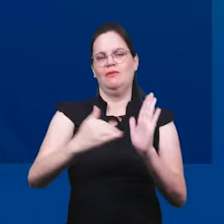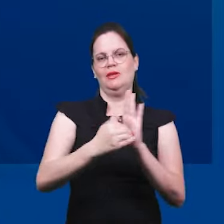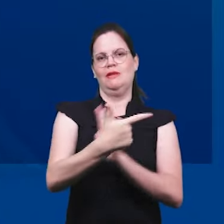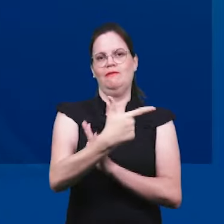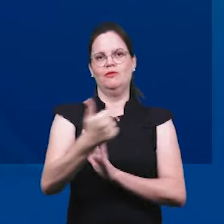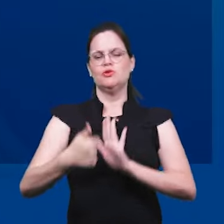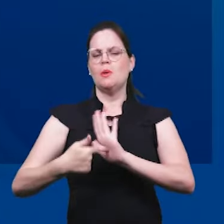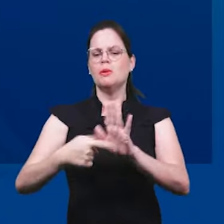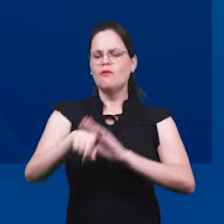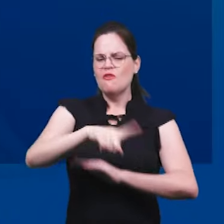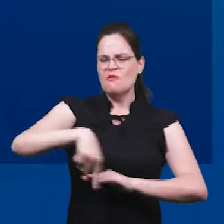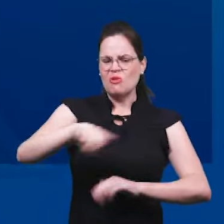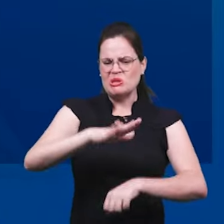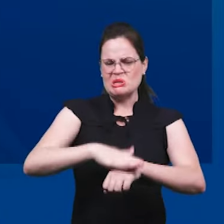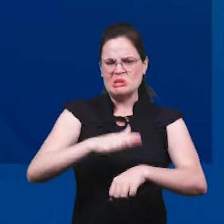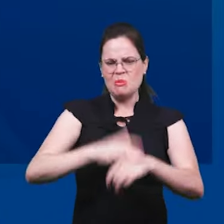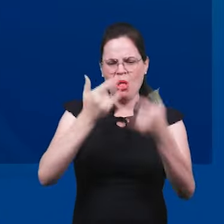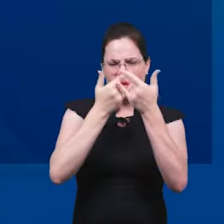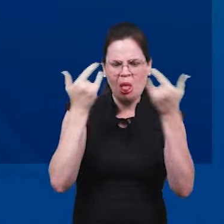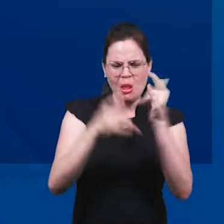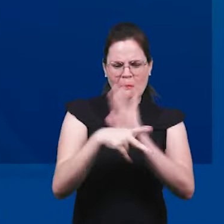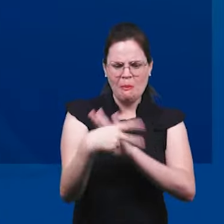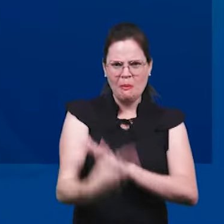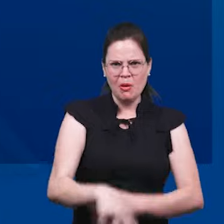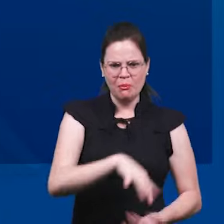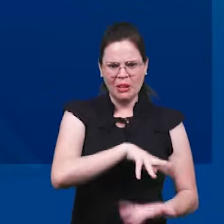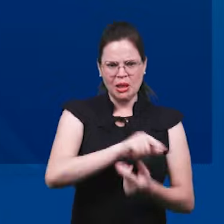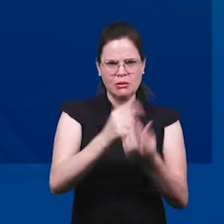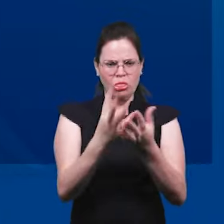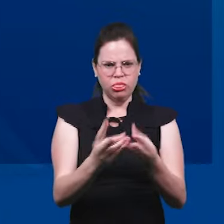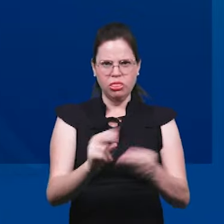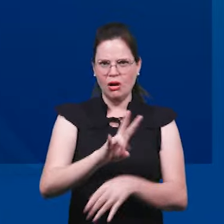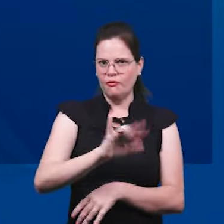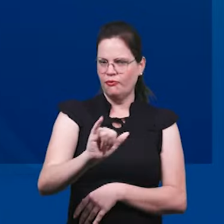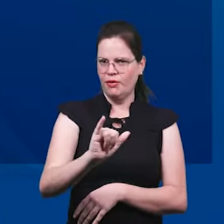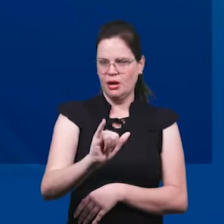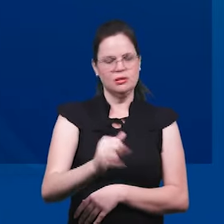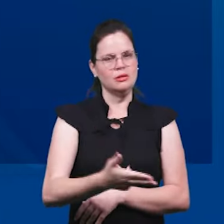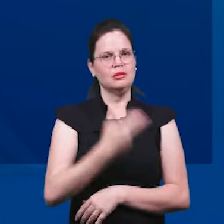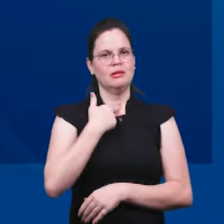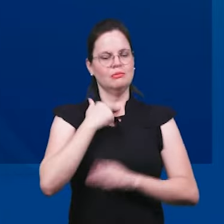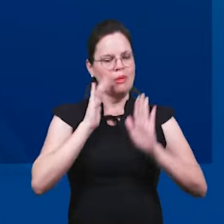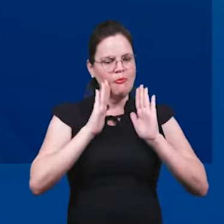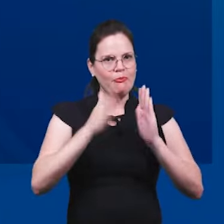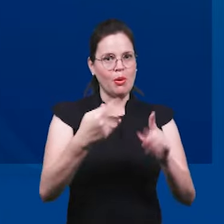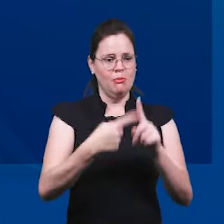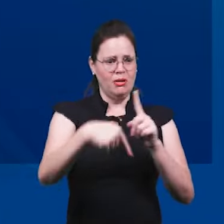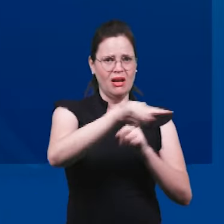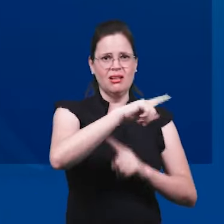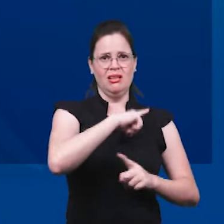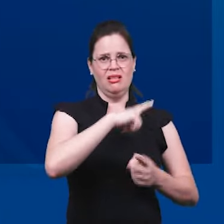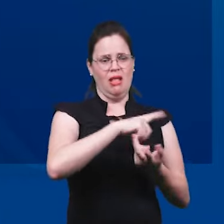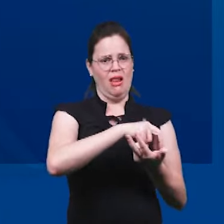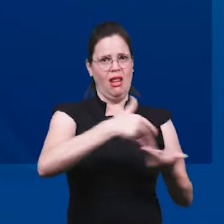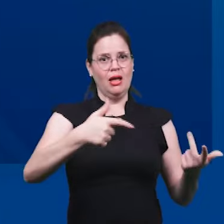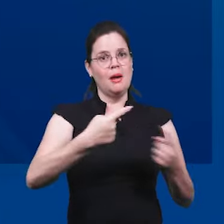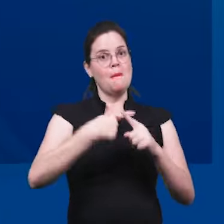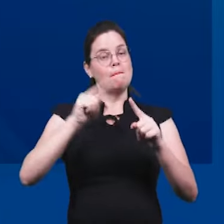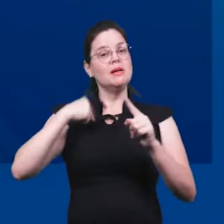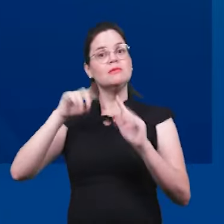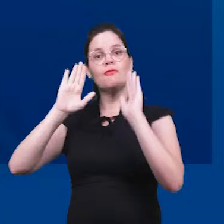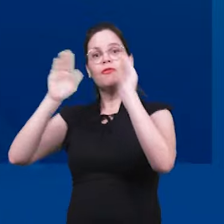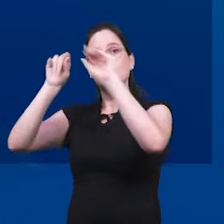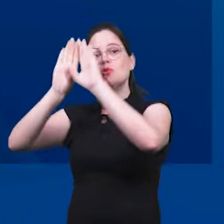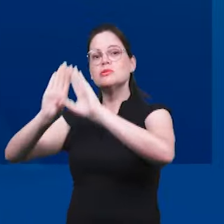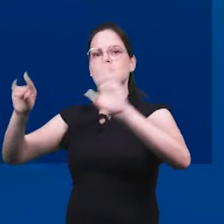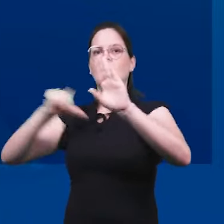ajunteis tesouros na terra, onde a traça e a ferrugem tudo consomem, e onde os ladrões minam e roubam. Mas ajuntais tesouros